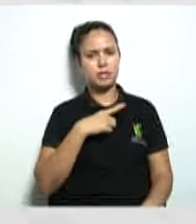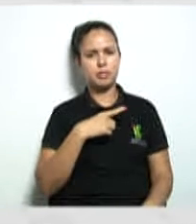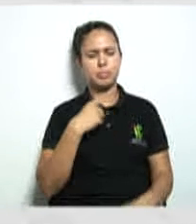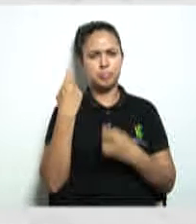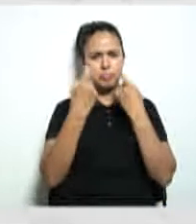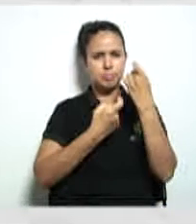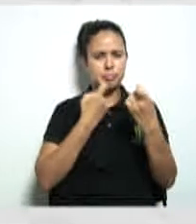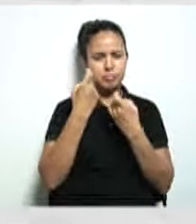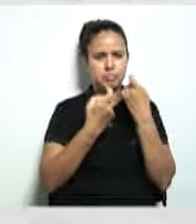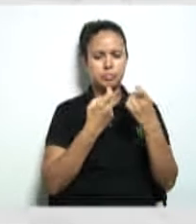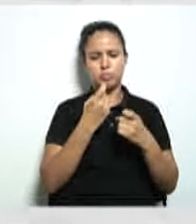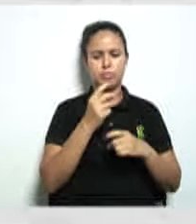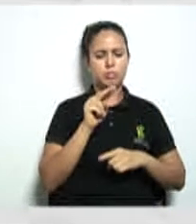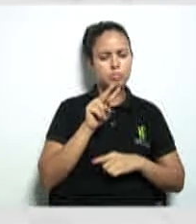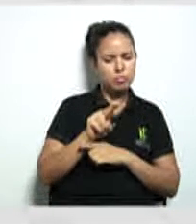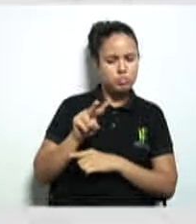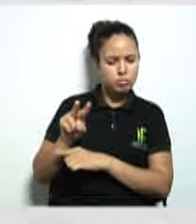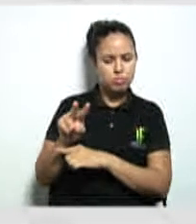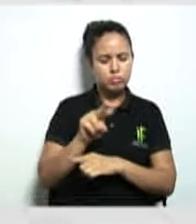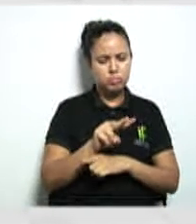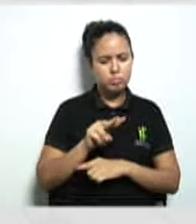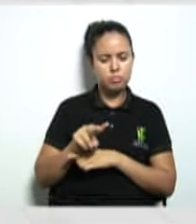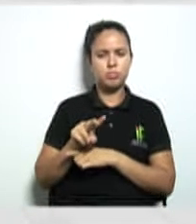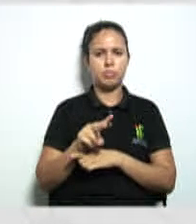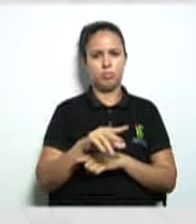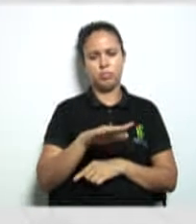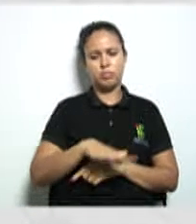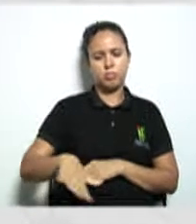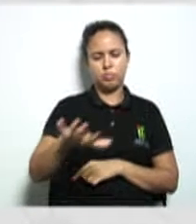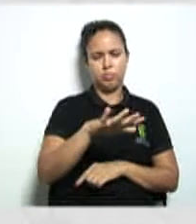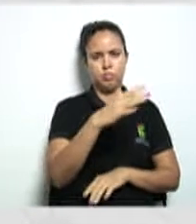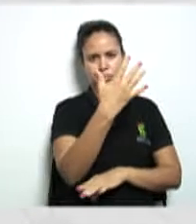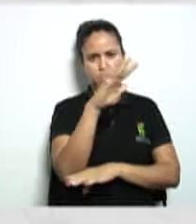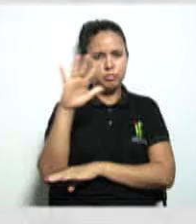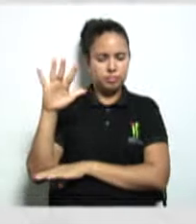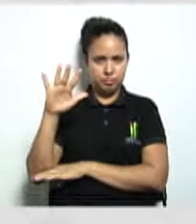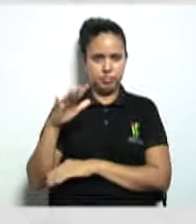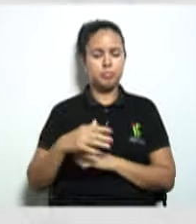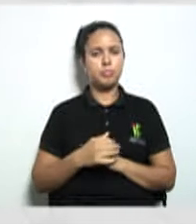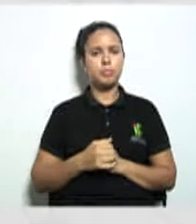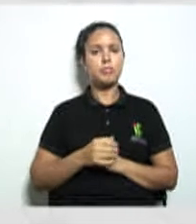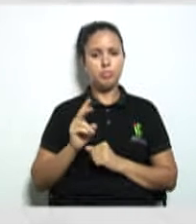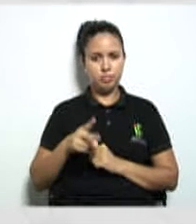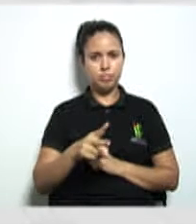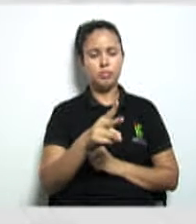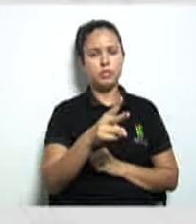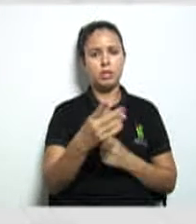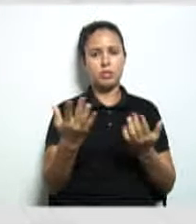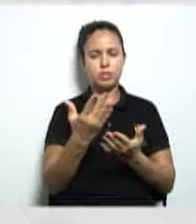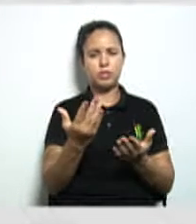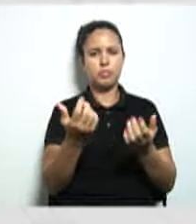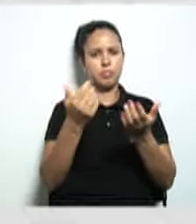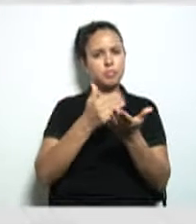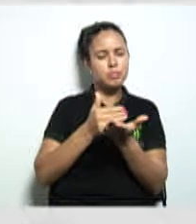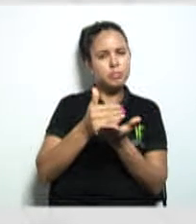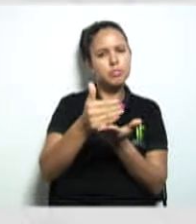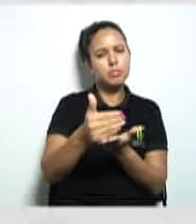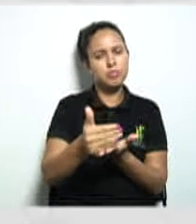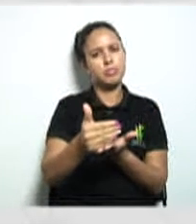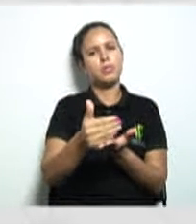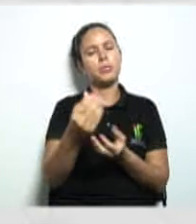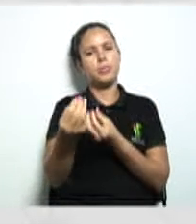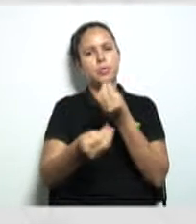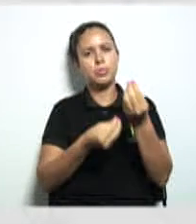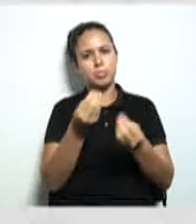meio ambiente. Continuando aqui, vamos começar a falar agora sobre o surgimento do